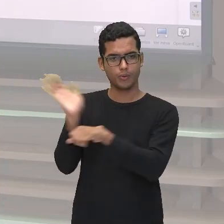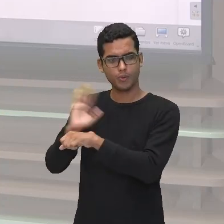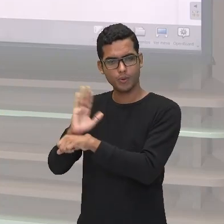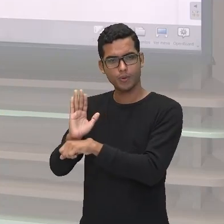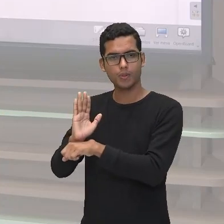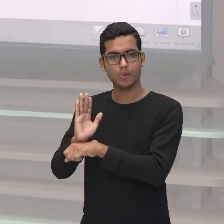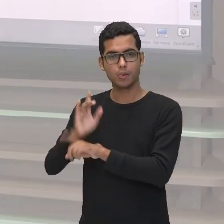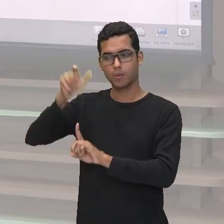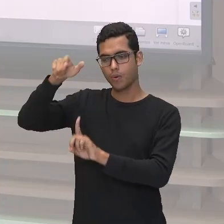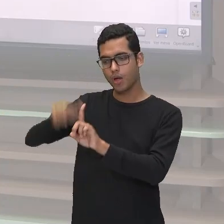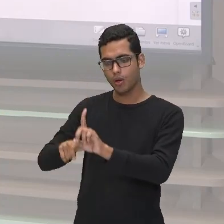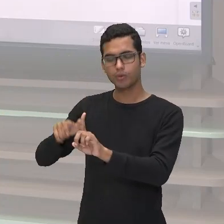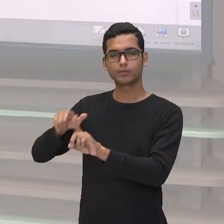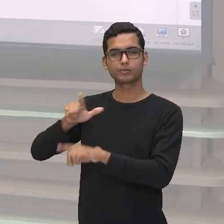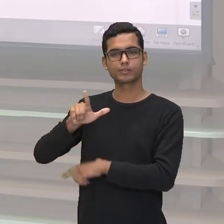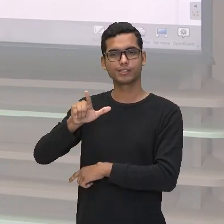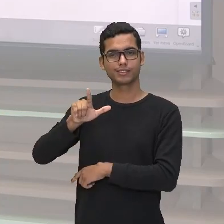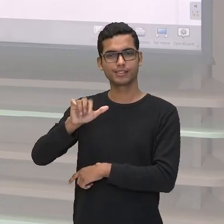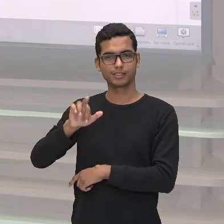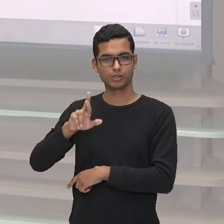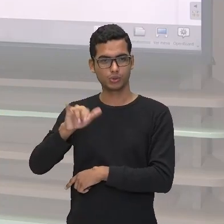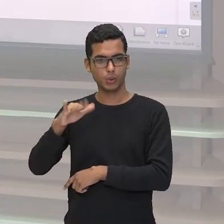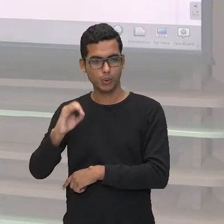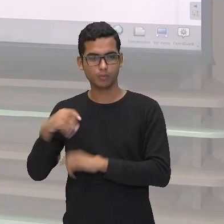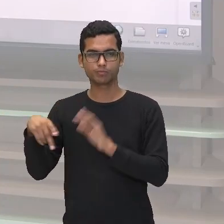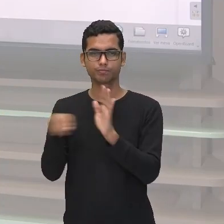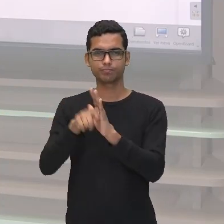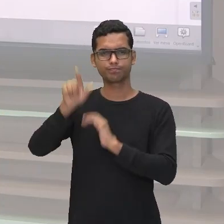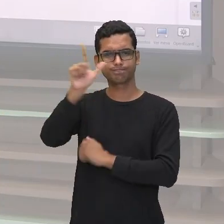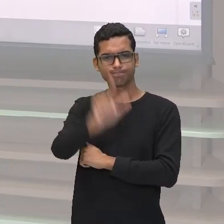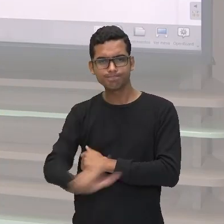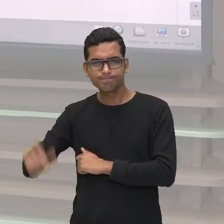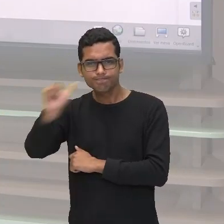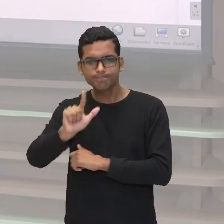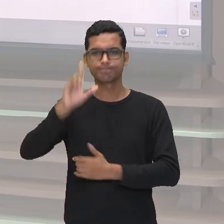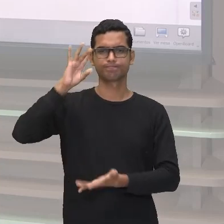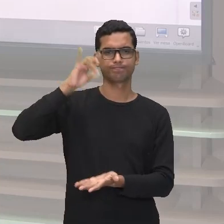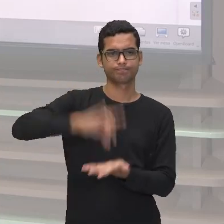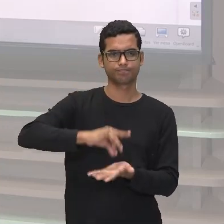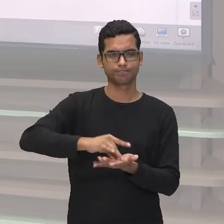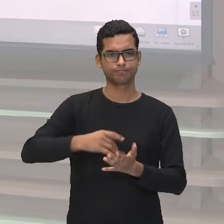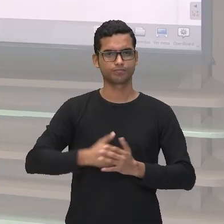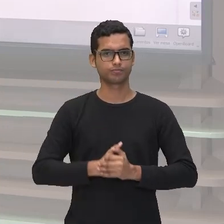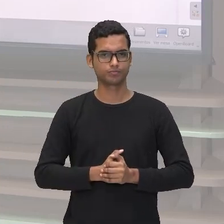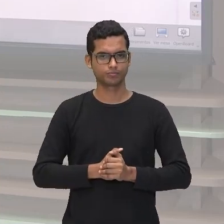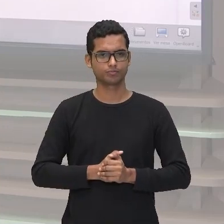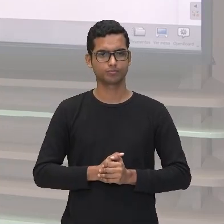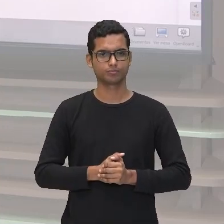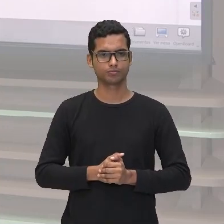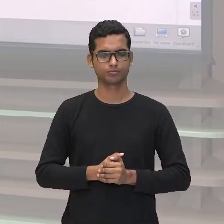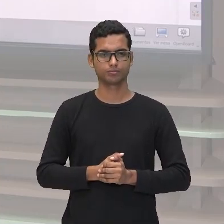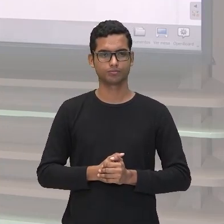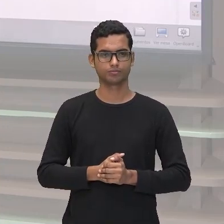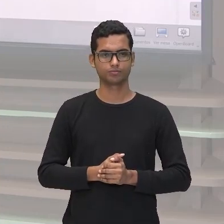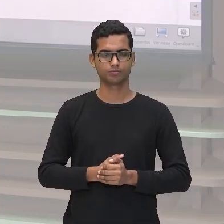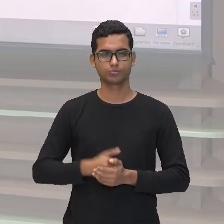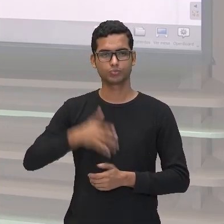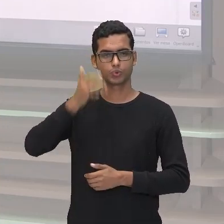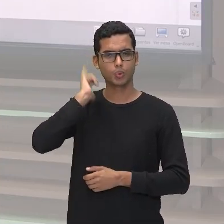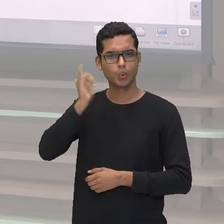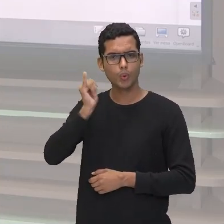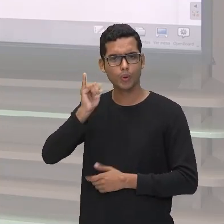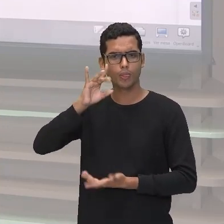eu poético, o eu literário, né, aquele eu do poema, o narrador,